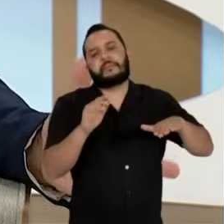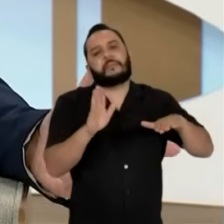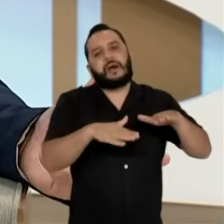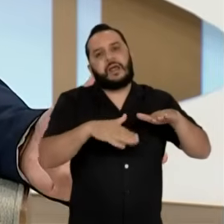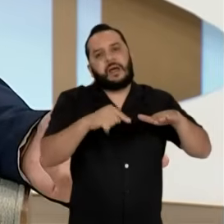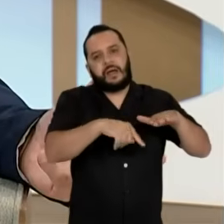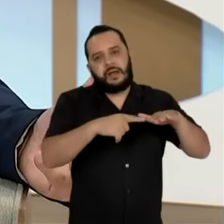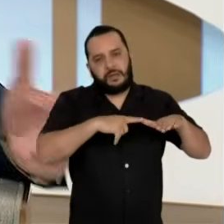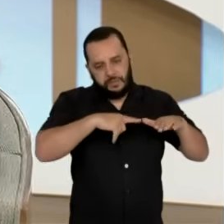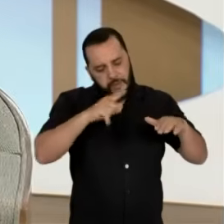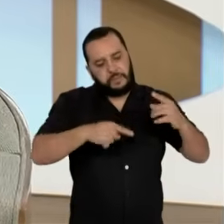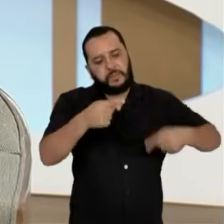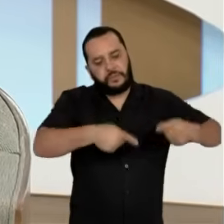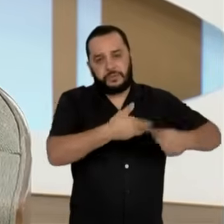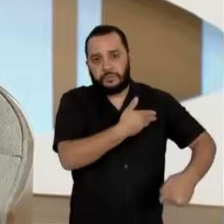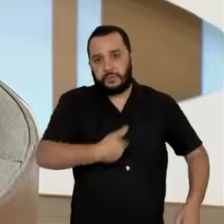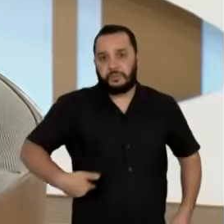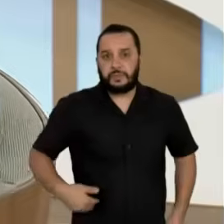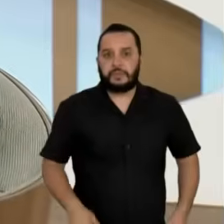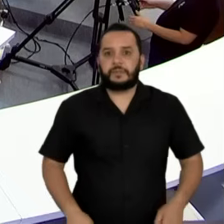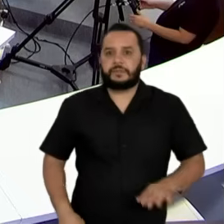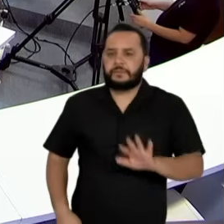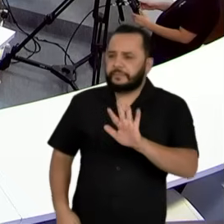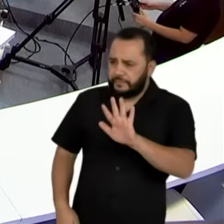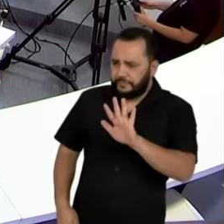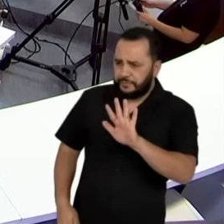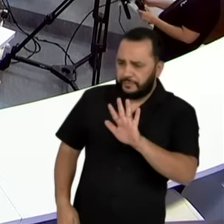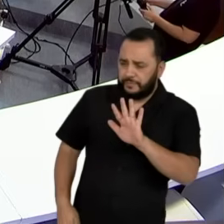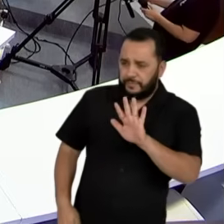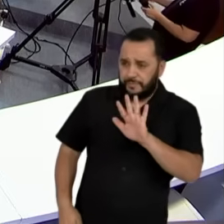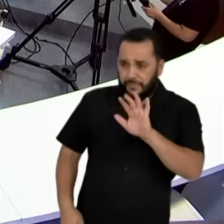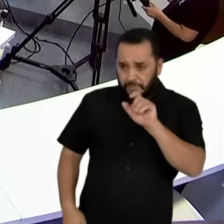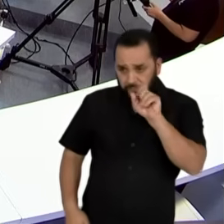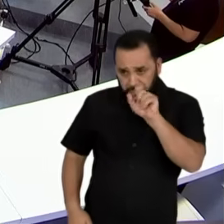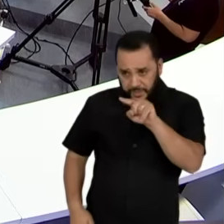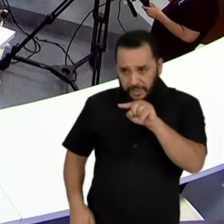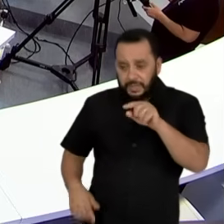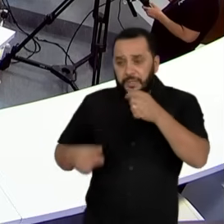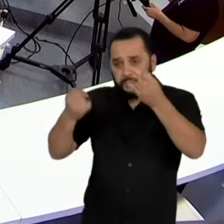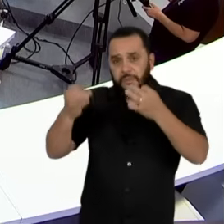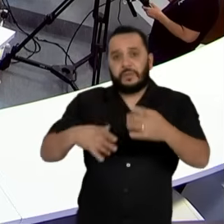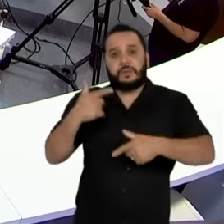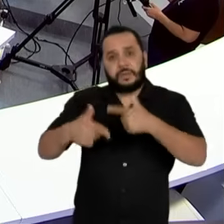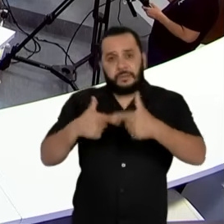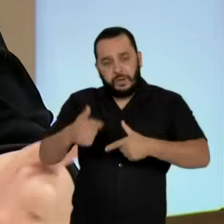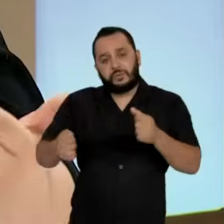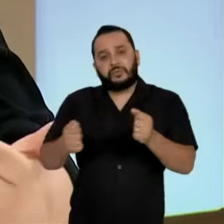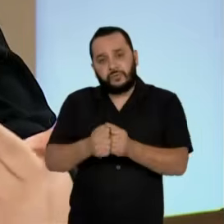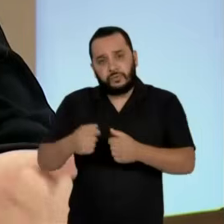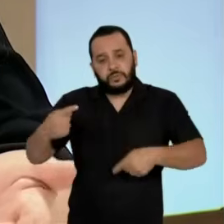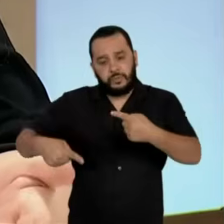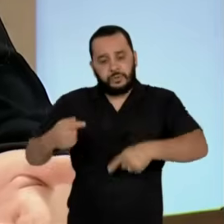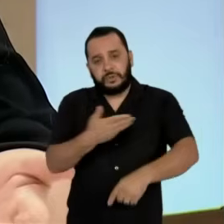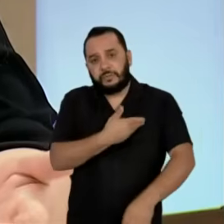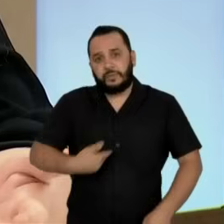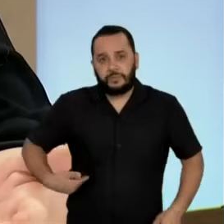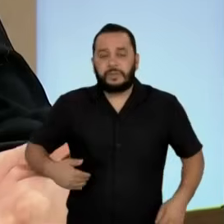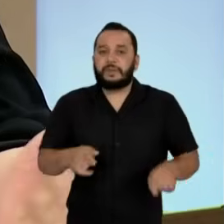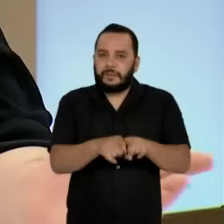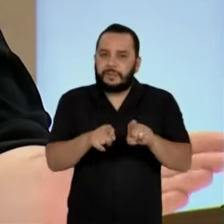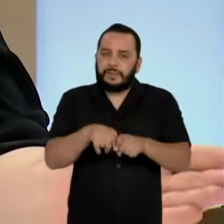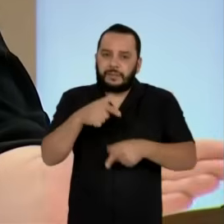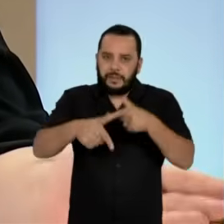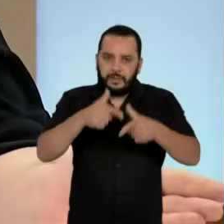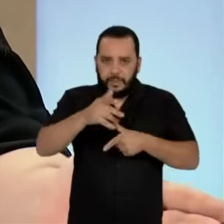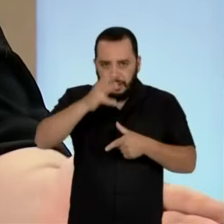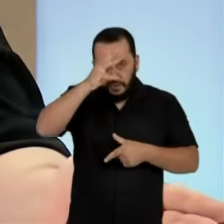está se tornando política pública. Doutor, o senhor estava falando do trabalho junto com a política pública, né? O senhor falou também do trabalho dos bombeiros. Os